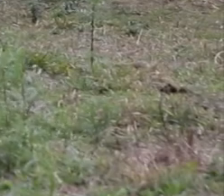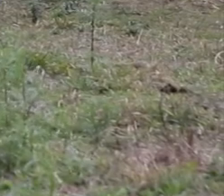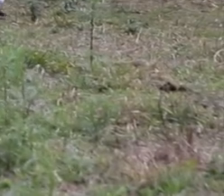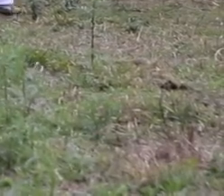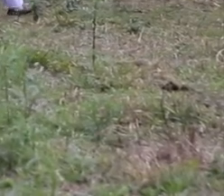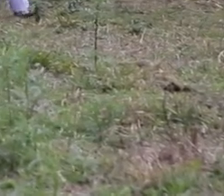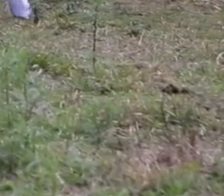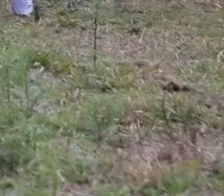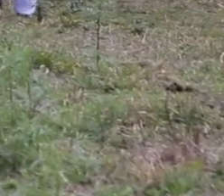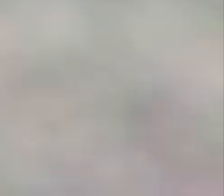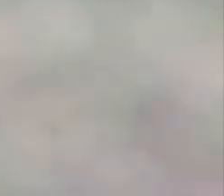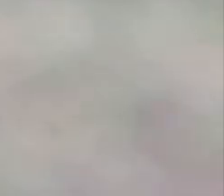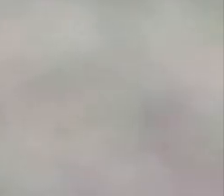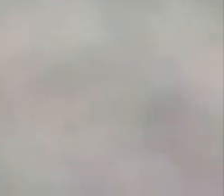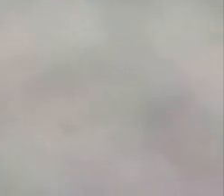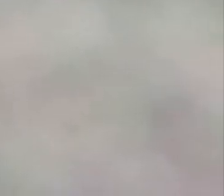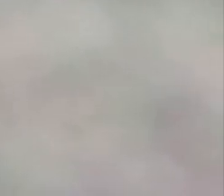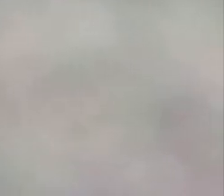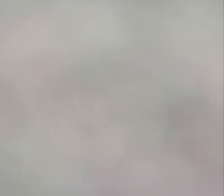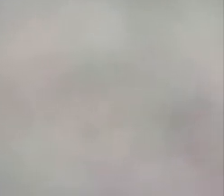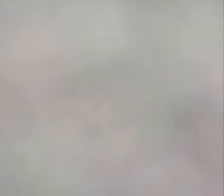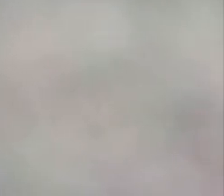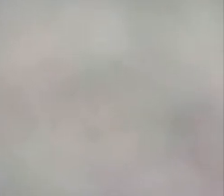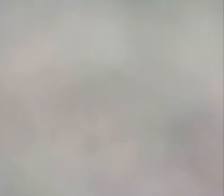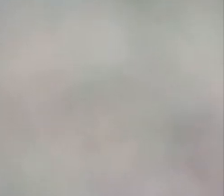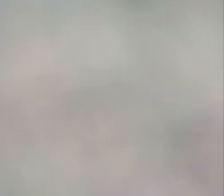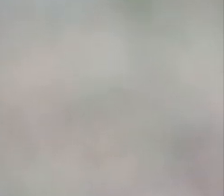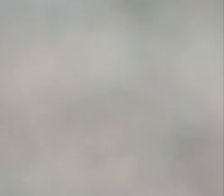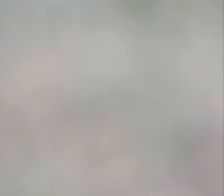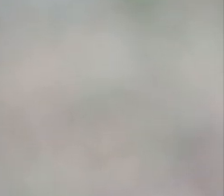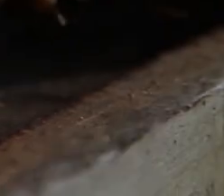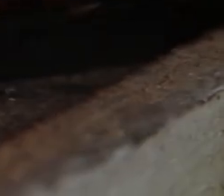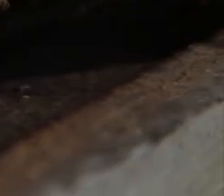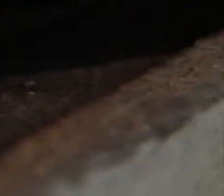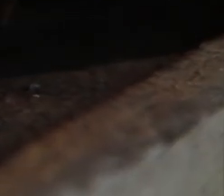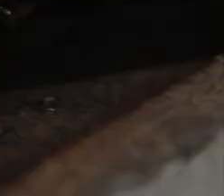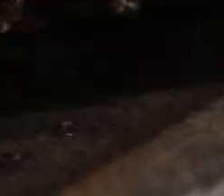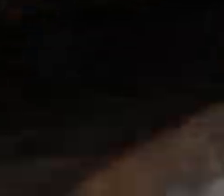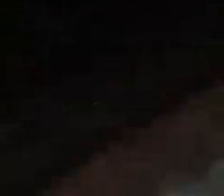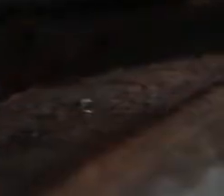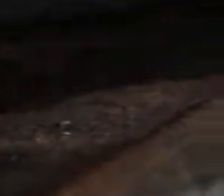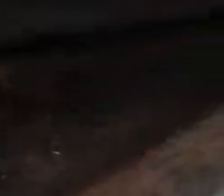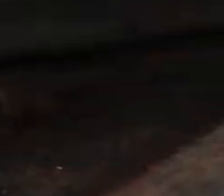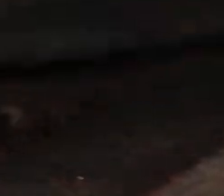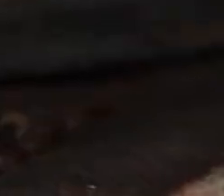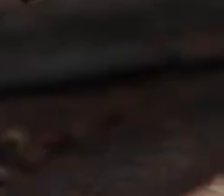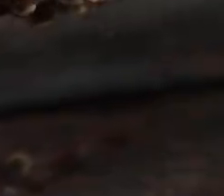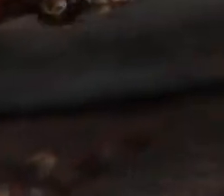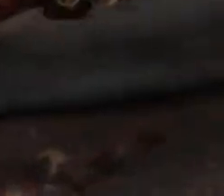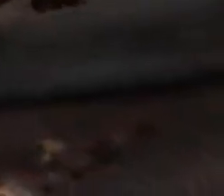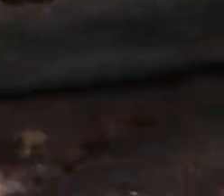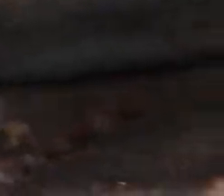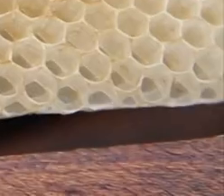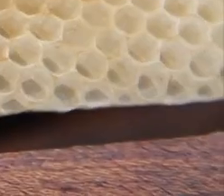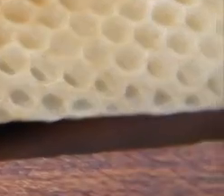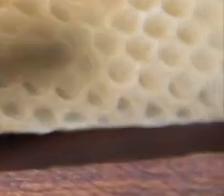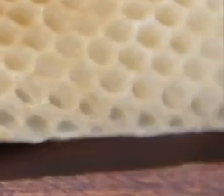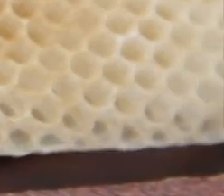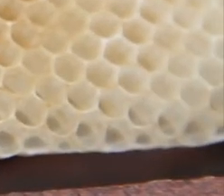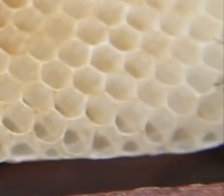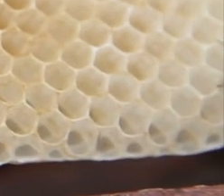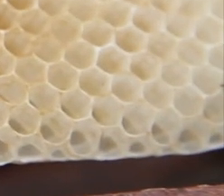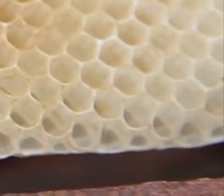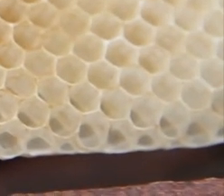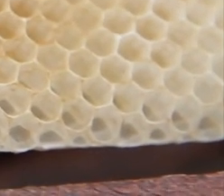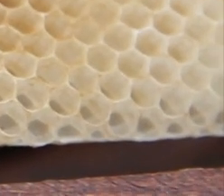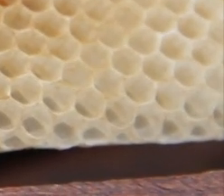uma raça em extinção. O planeta, ele murchará, desaparecerá. Alimento